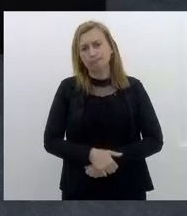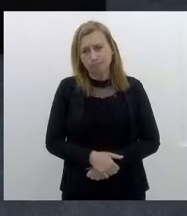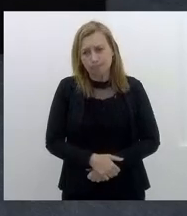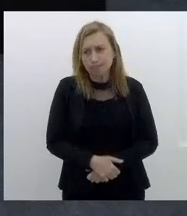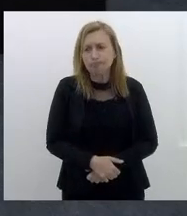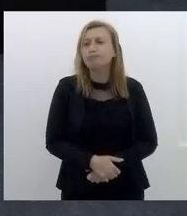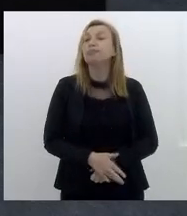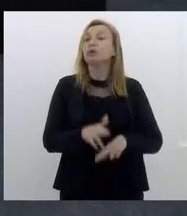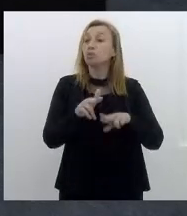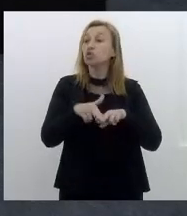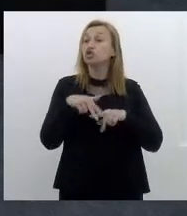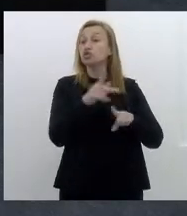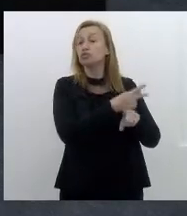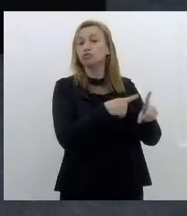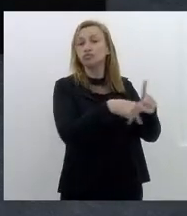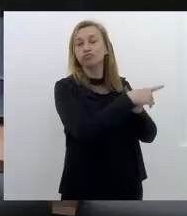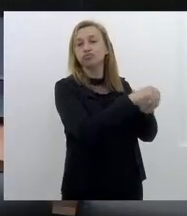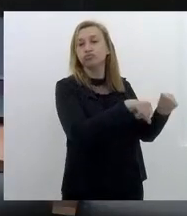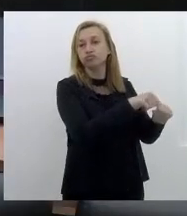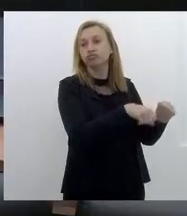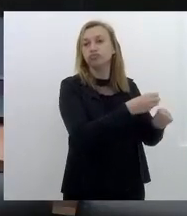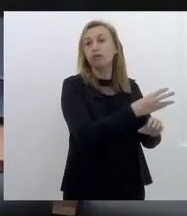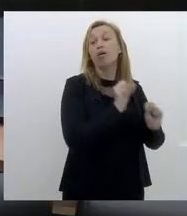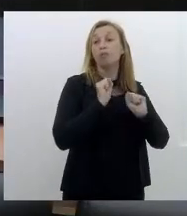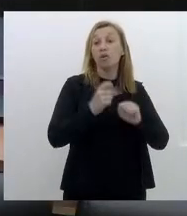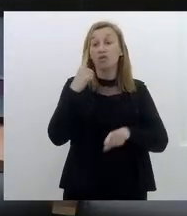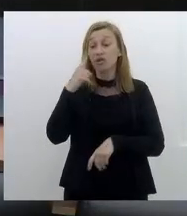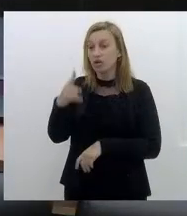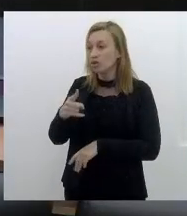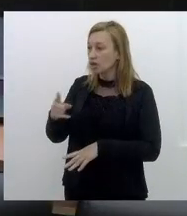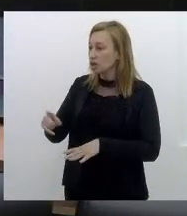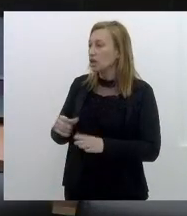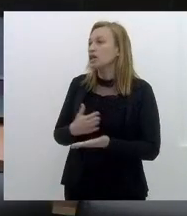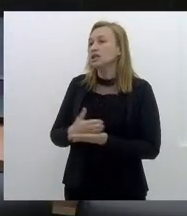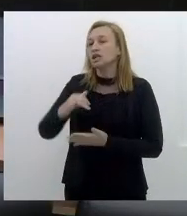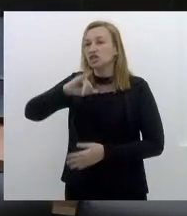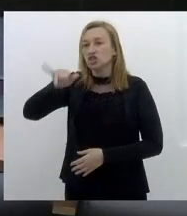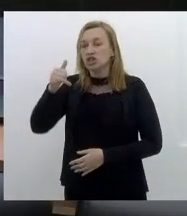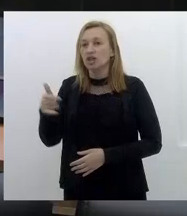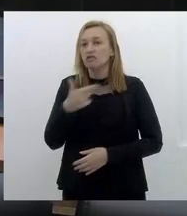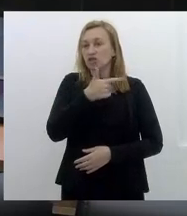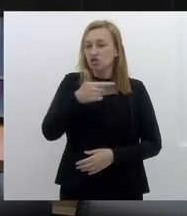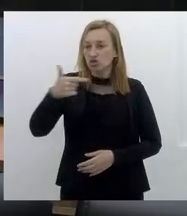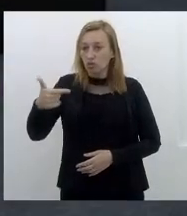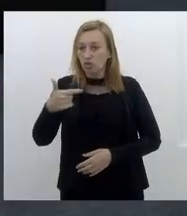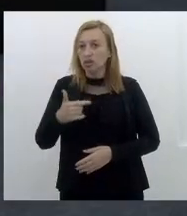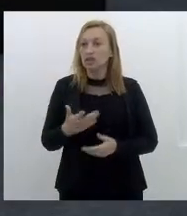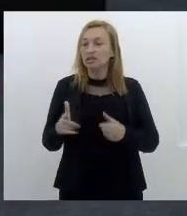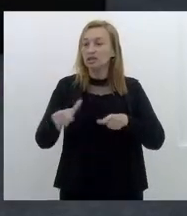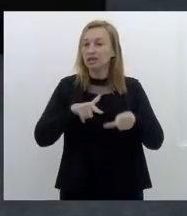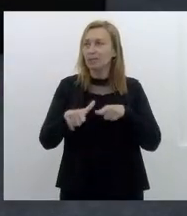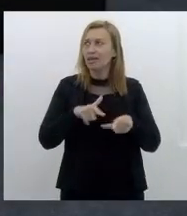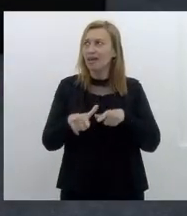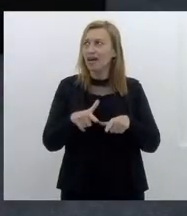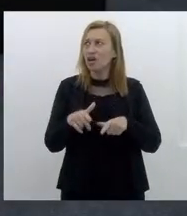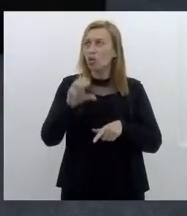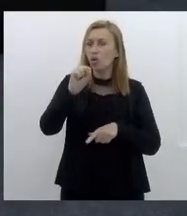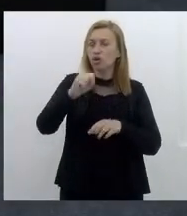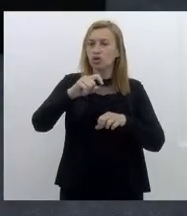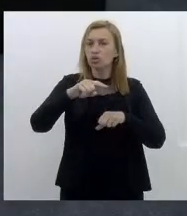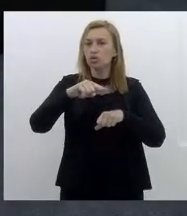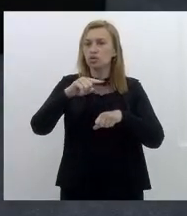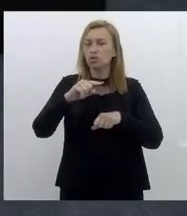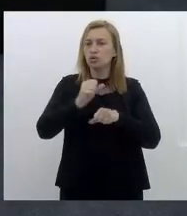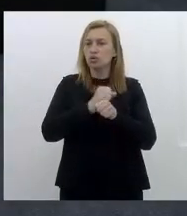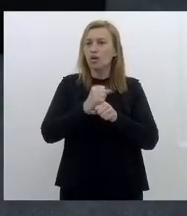e por conta dessa reforma que pode a devia agora a partir de Janeiro 2022 elas terão que trabalhar em média oito